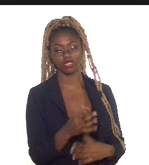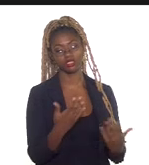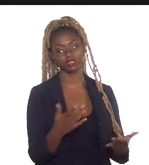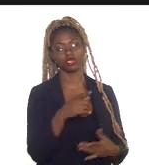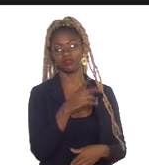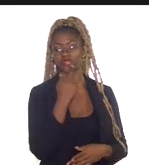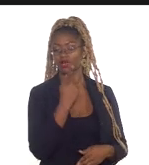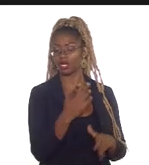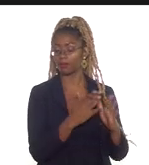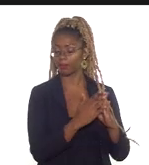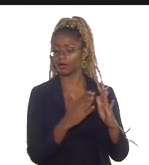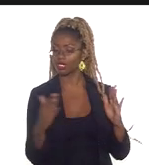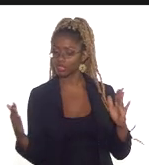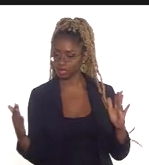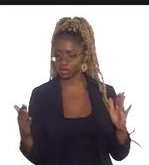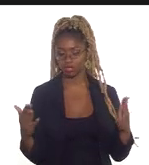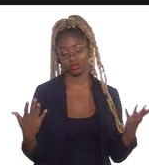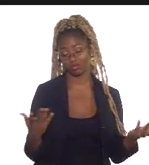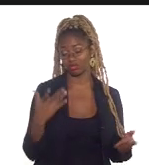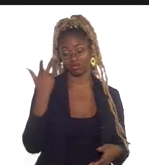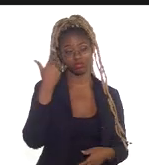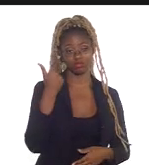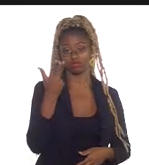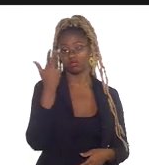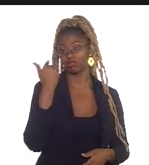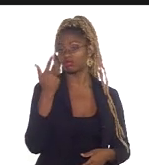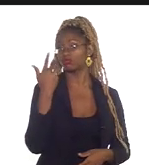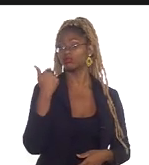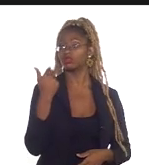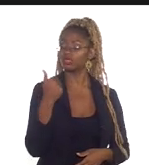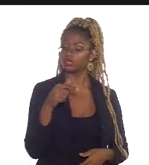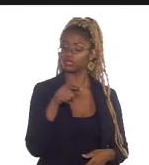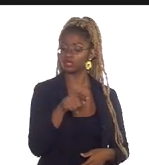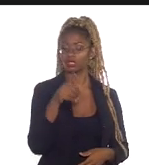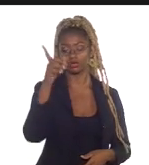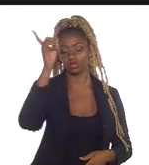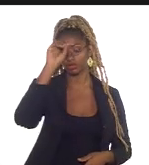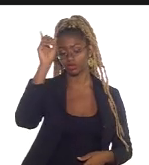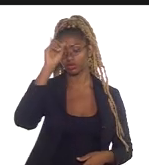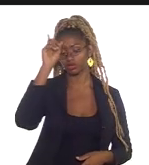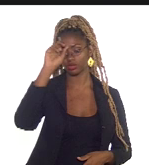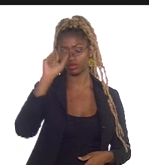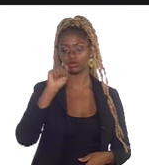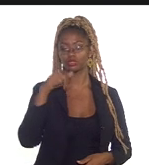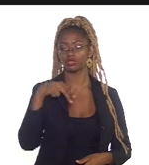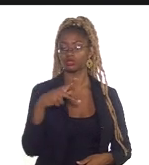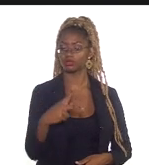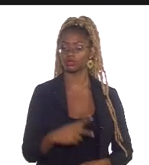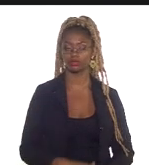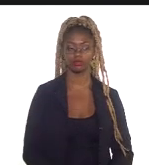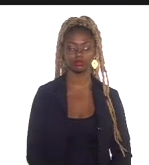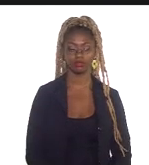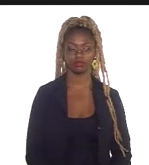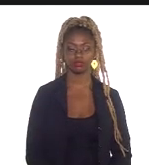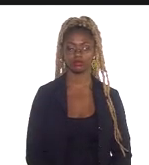de prazo, ela é corriqueira no trâmite diário da ANP.